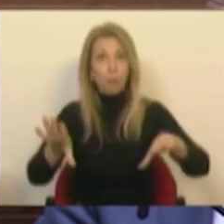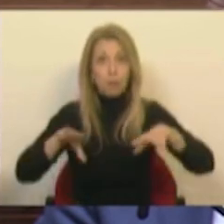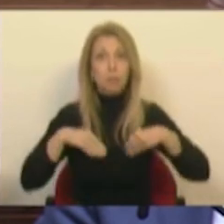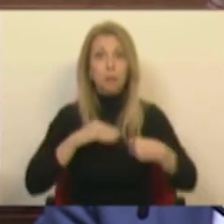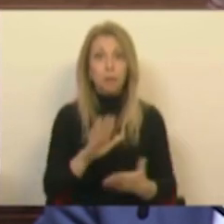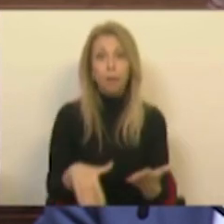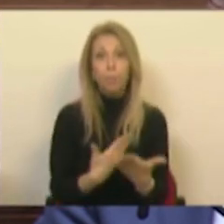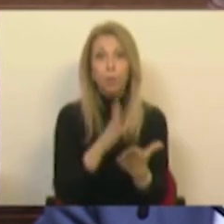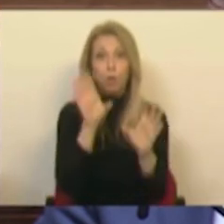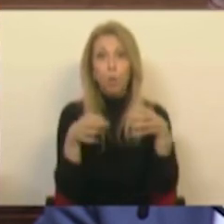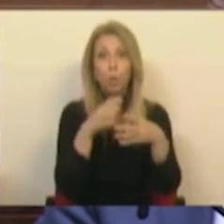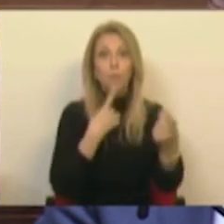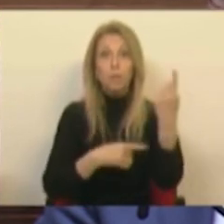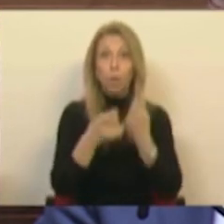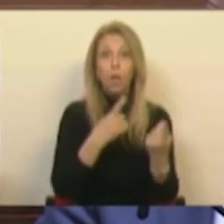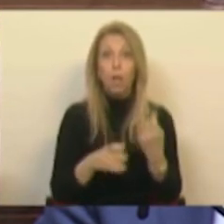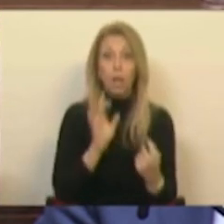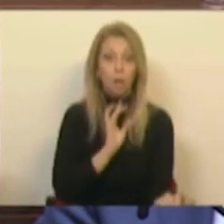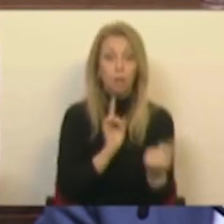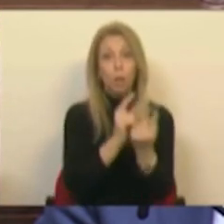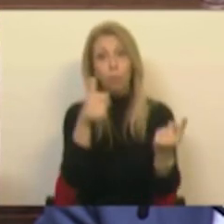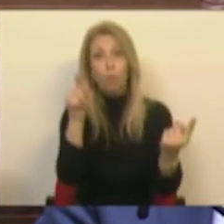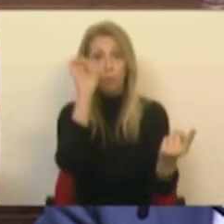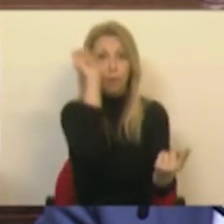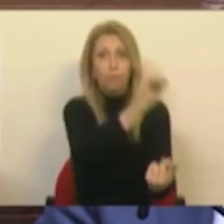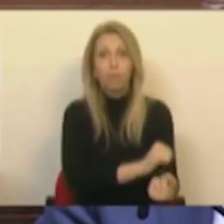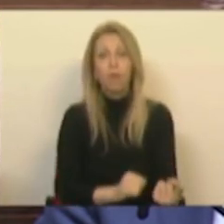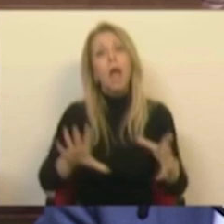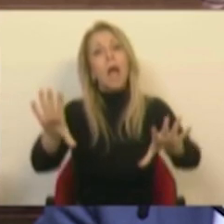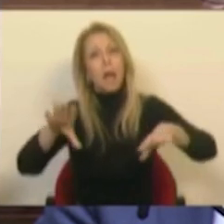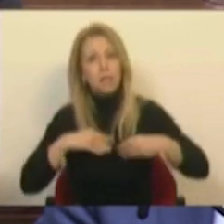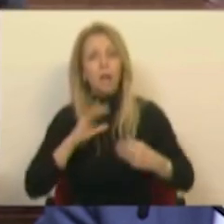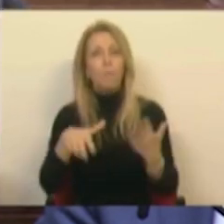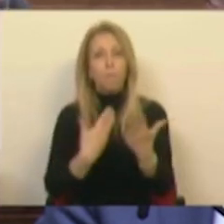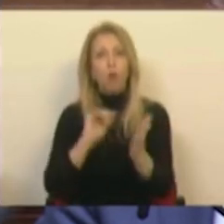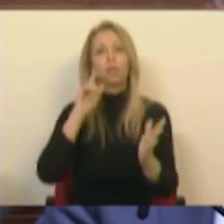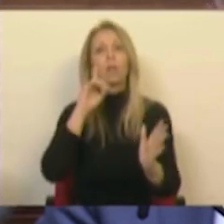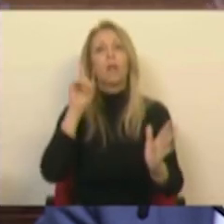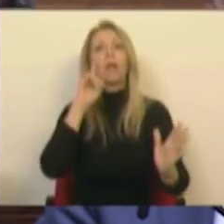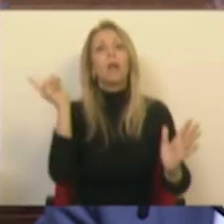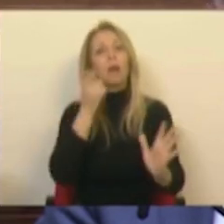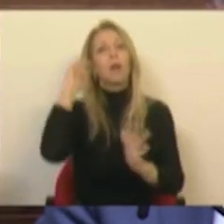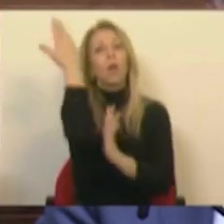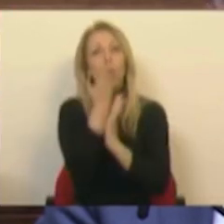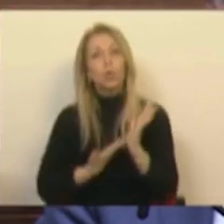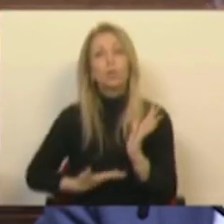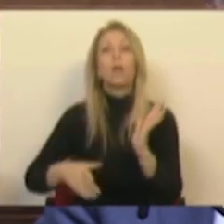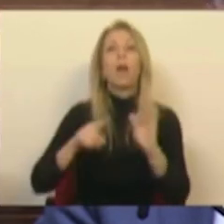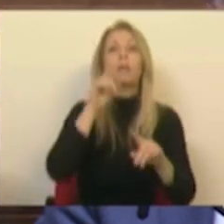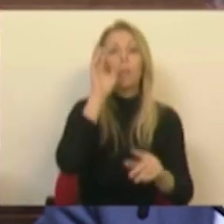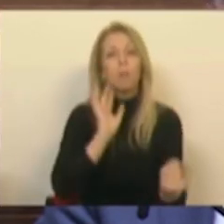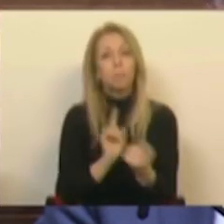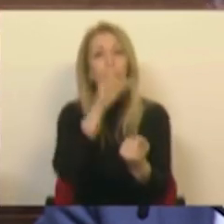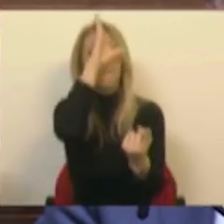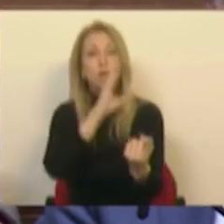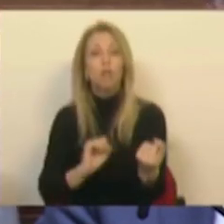de comissão de inquérito do Bloco de Esquerda, aceitar a proposta de revisão constitucional do livro de audição prévia de Ministros e Secretários de Estado nesta